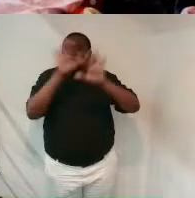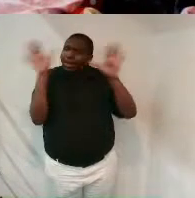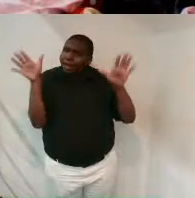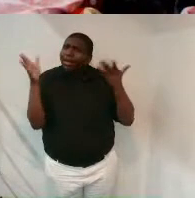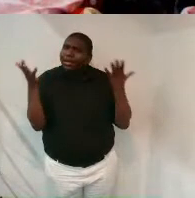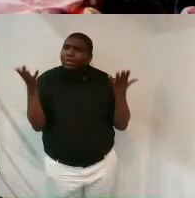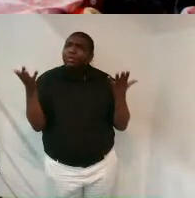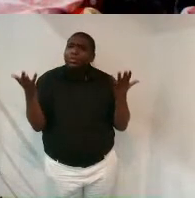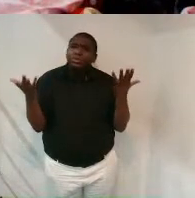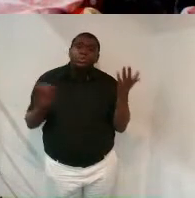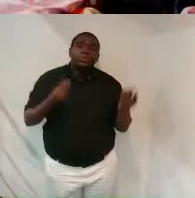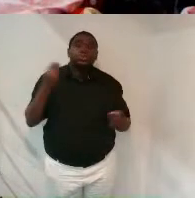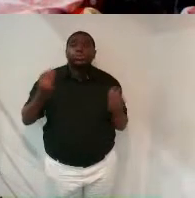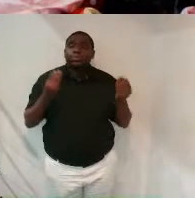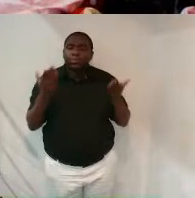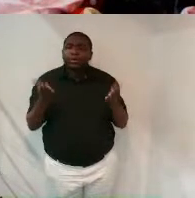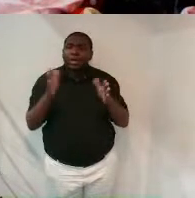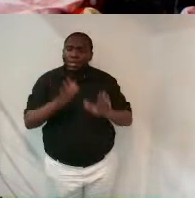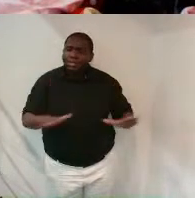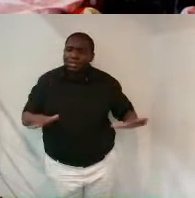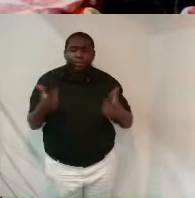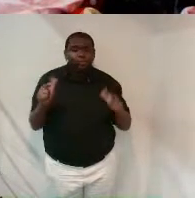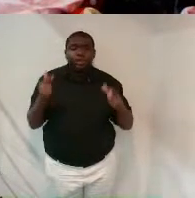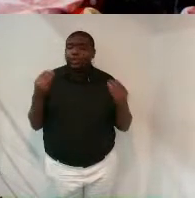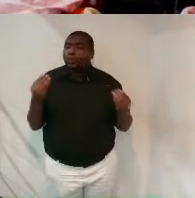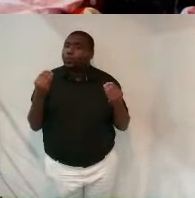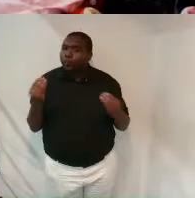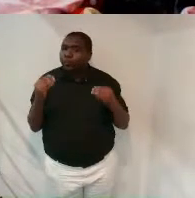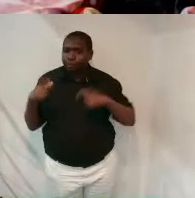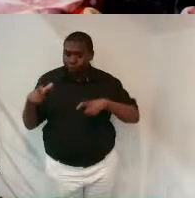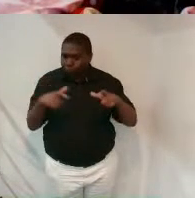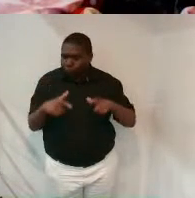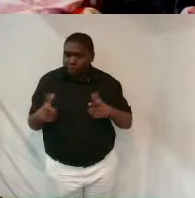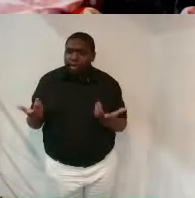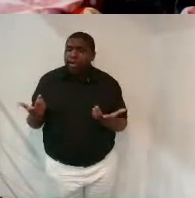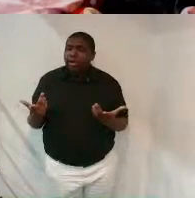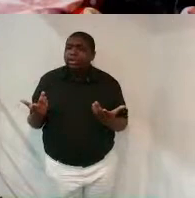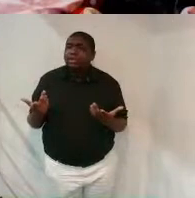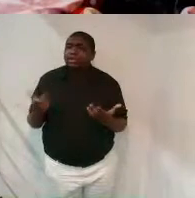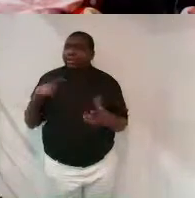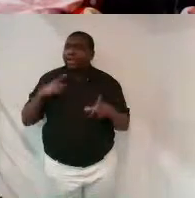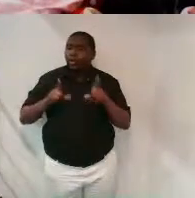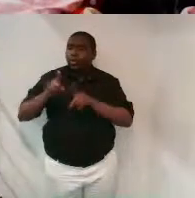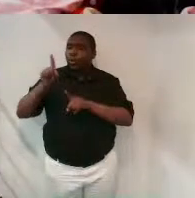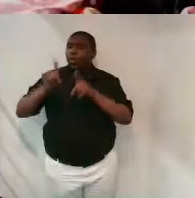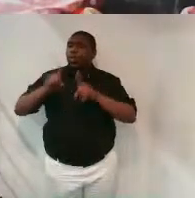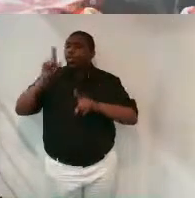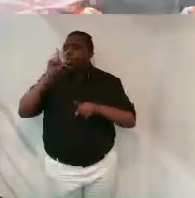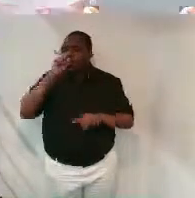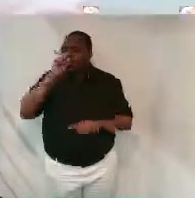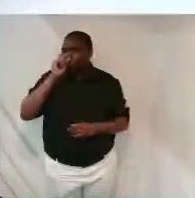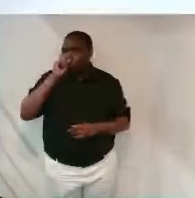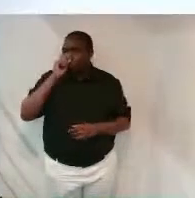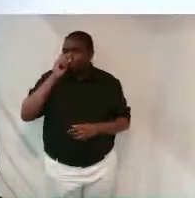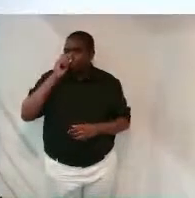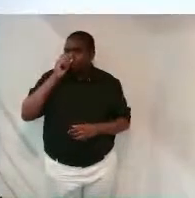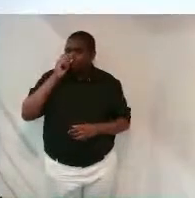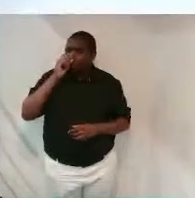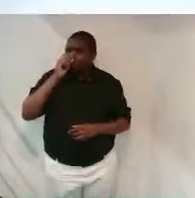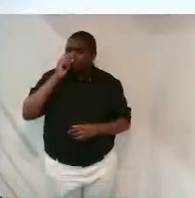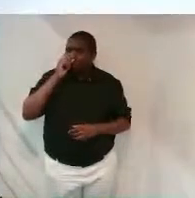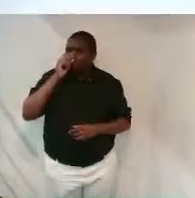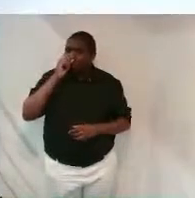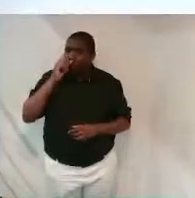forma como está, não há como as cooperativas e catadores concorrerem com os atacadistas. Não há como